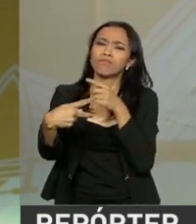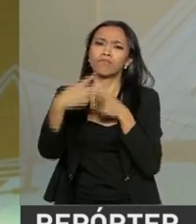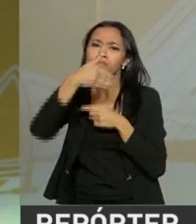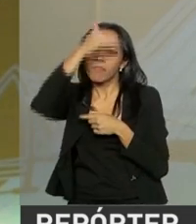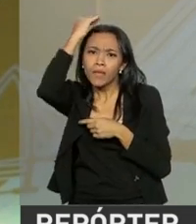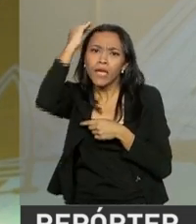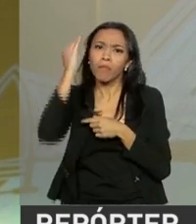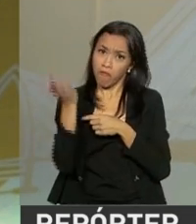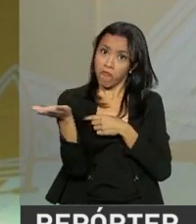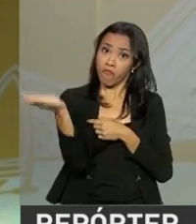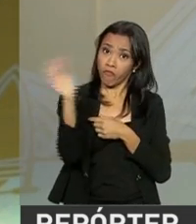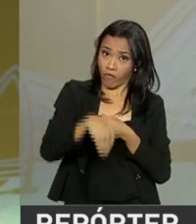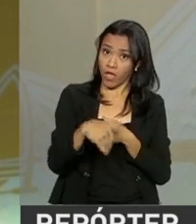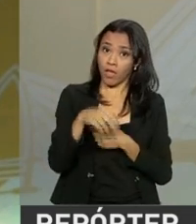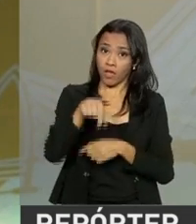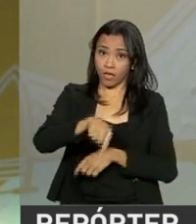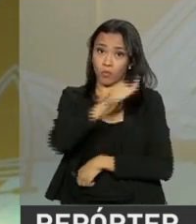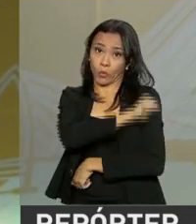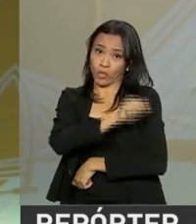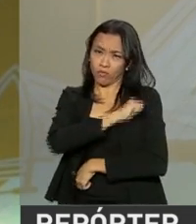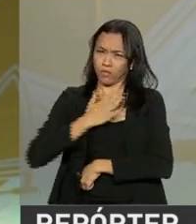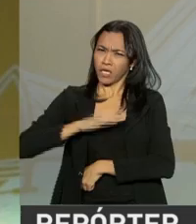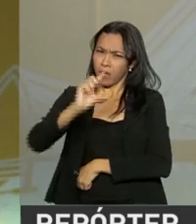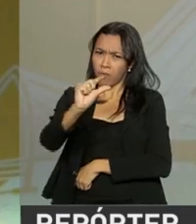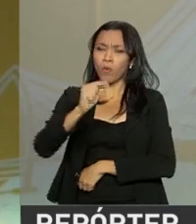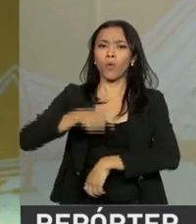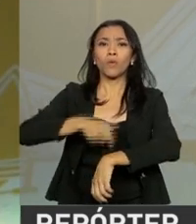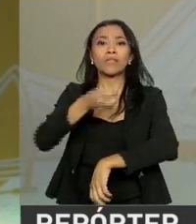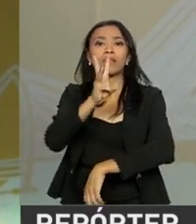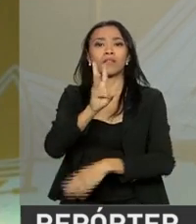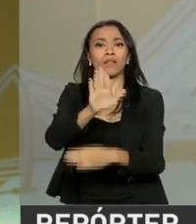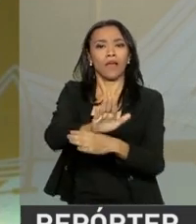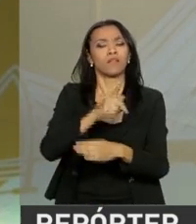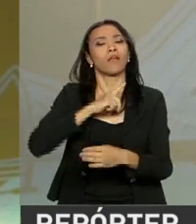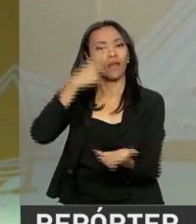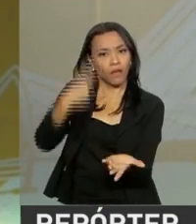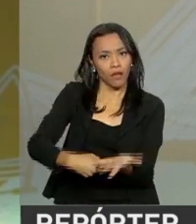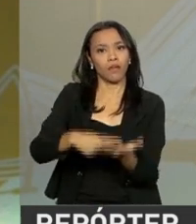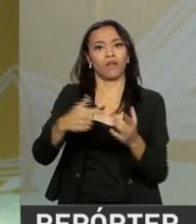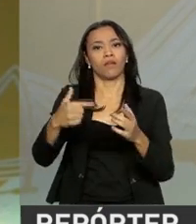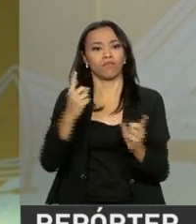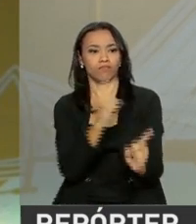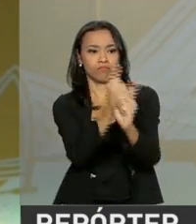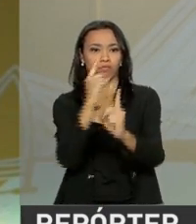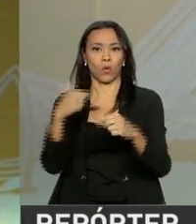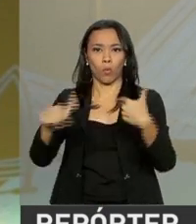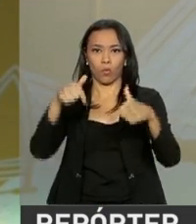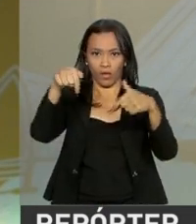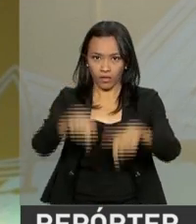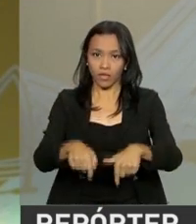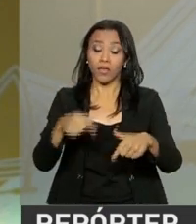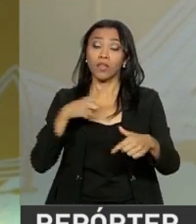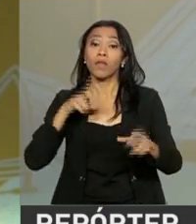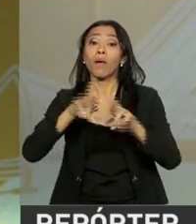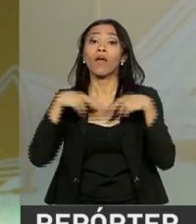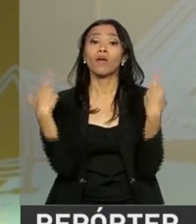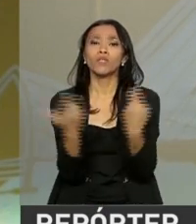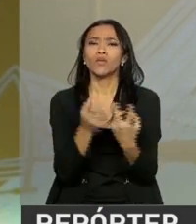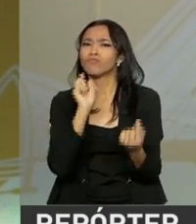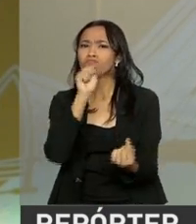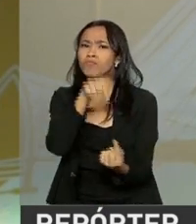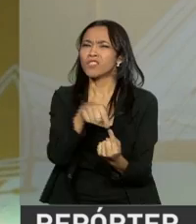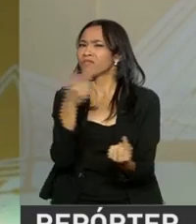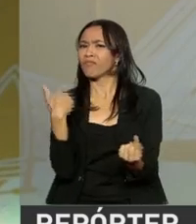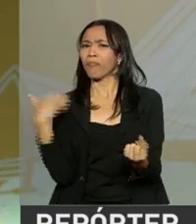Temer vem para o Rio de Janeiro daqui a pouquinho, às 15h, ele tem agenda aqui e faz uma reunião com ministros. É um